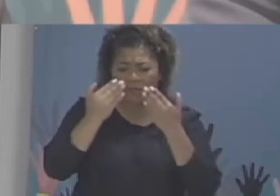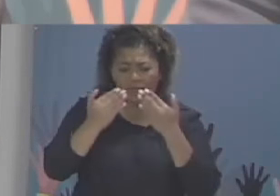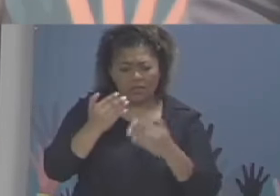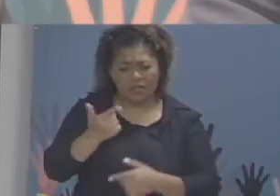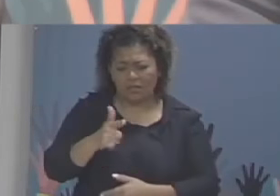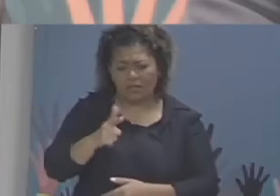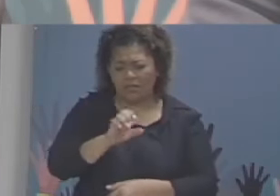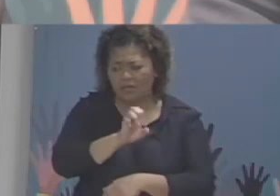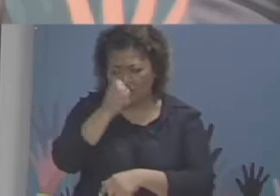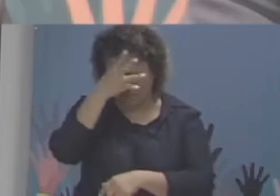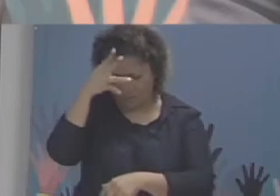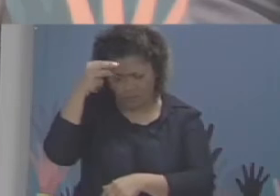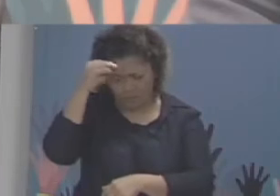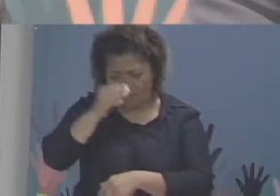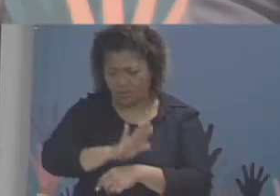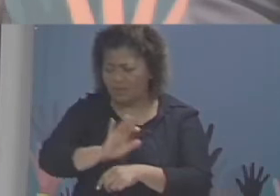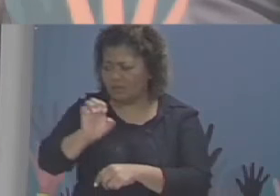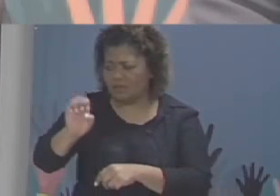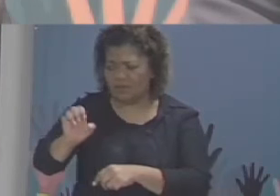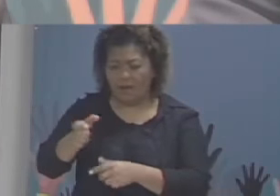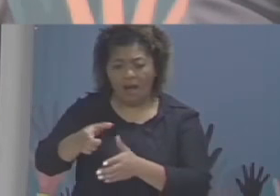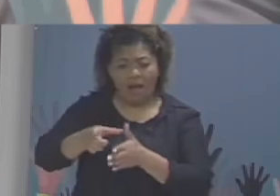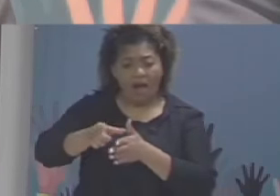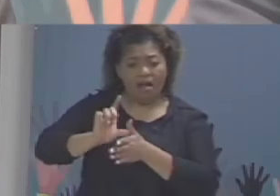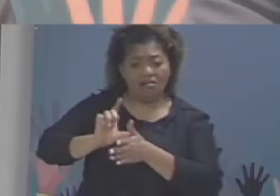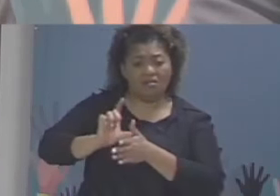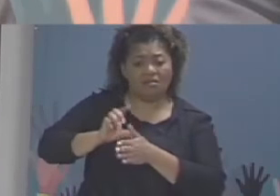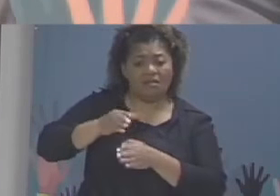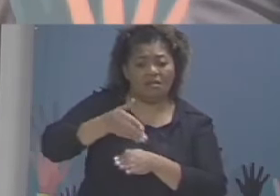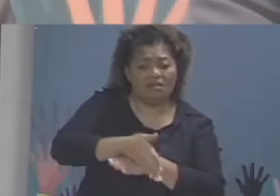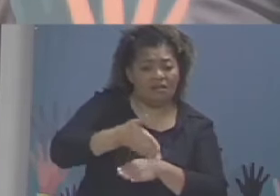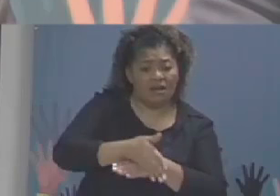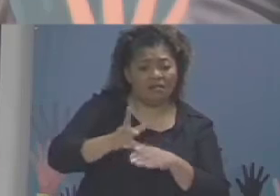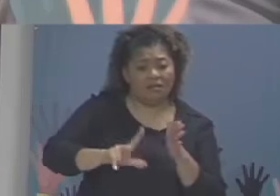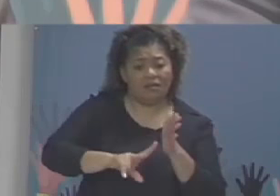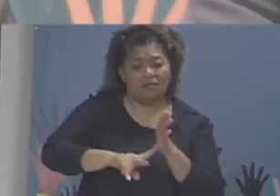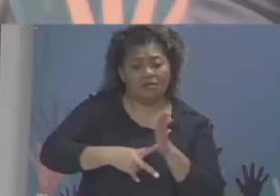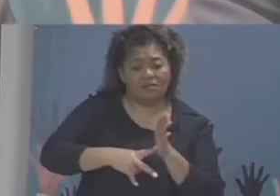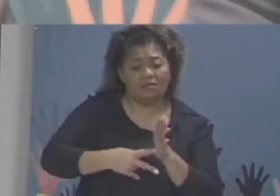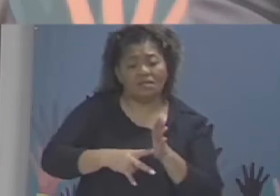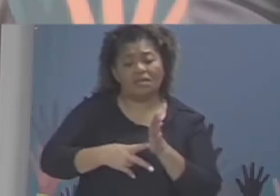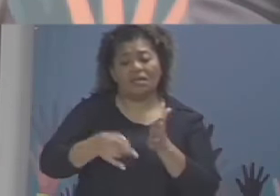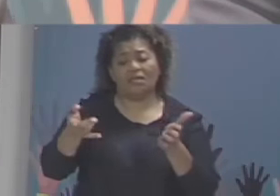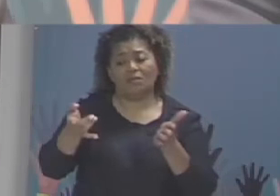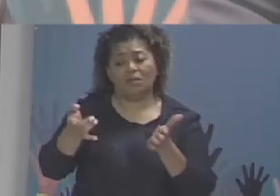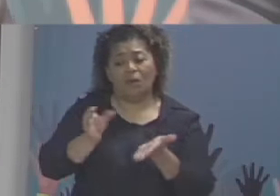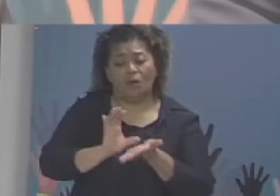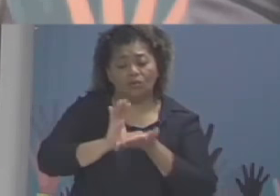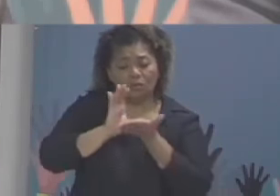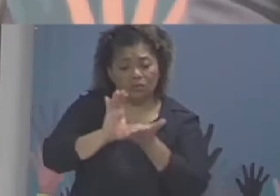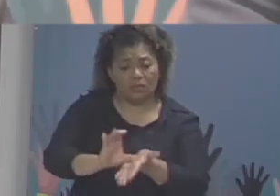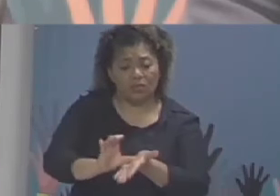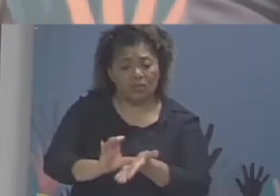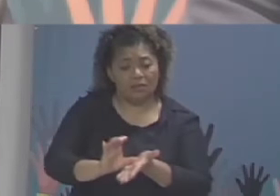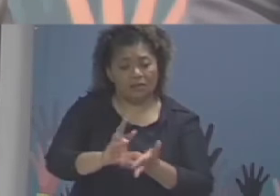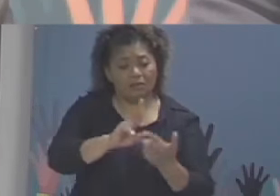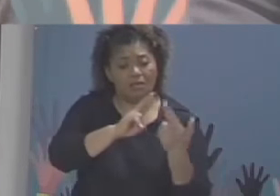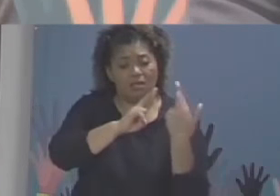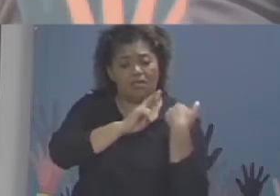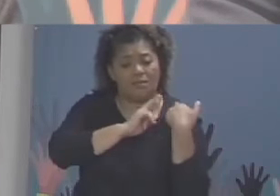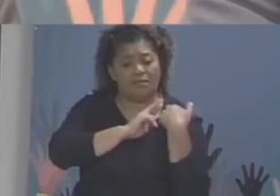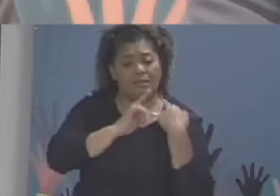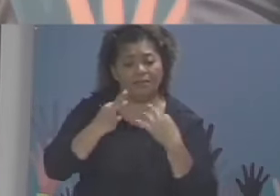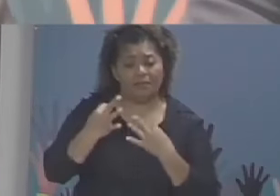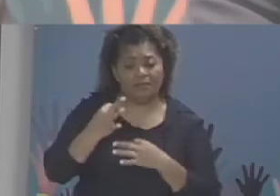regional e o Conselho Federal, até antes da nossa entrada, eles não estabeleciam a questão, por exemplo, de responsabilidade técnica.